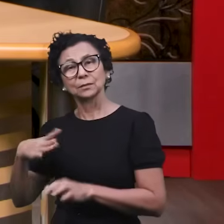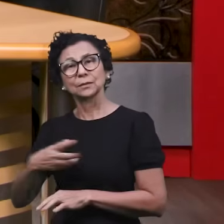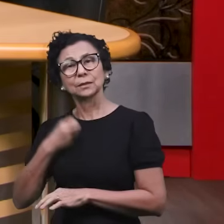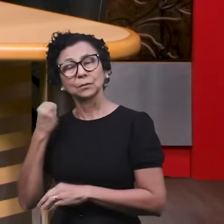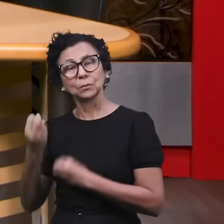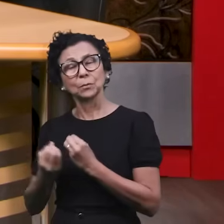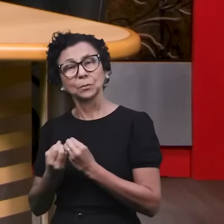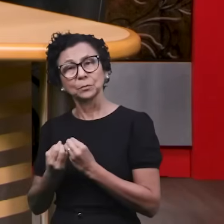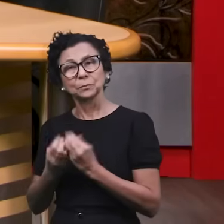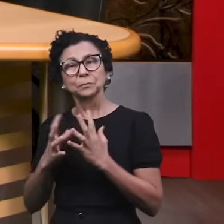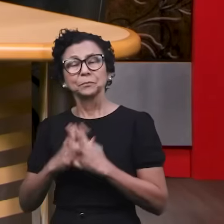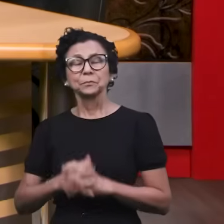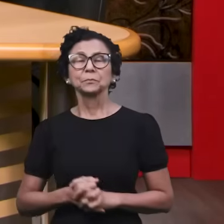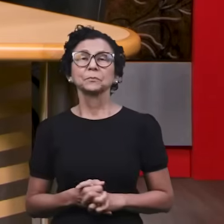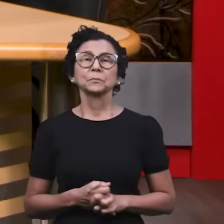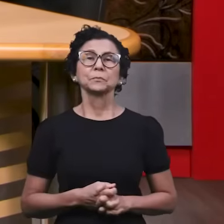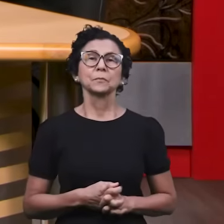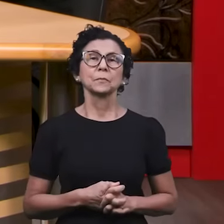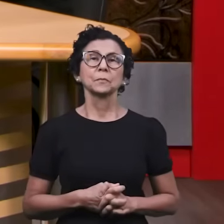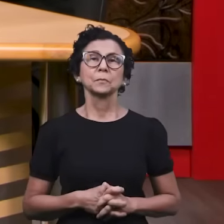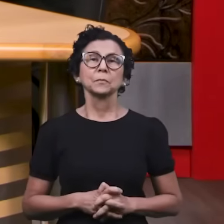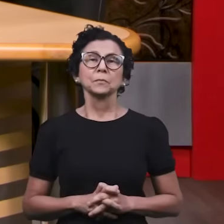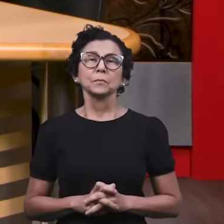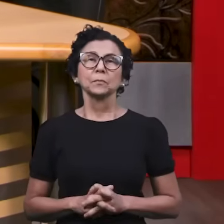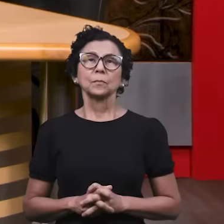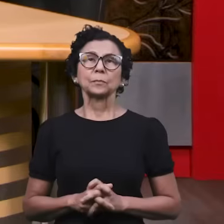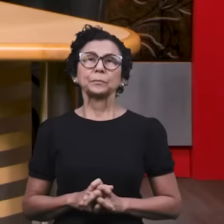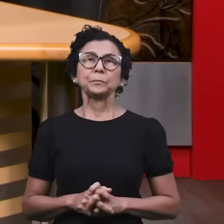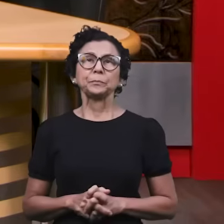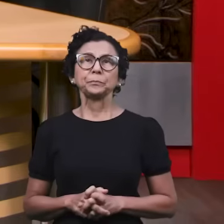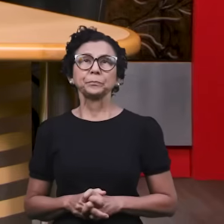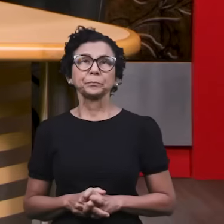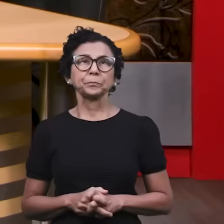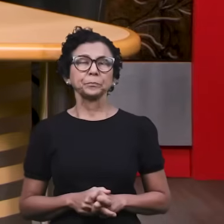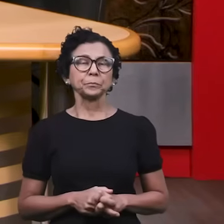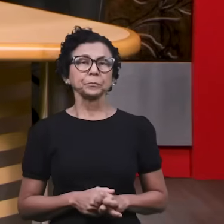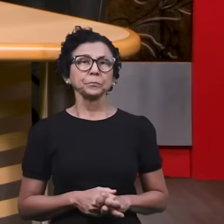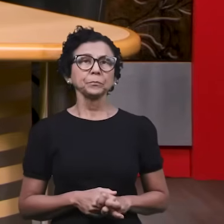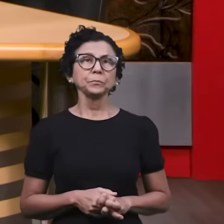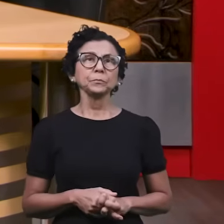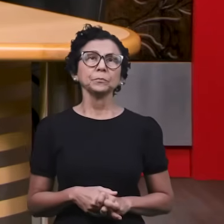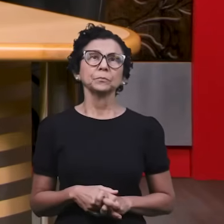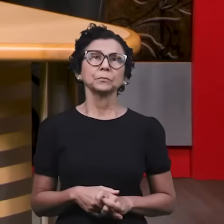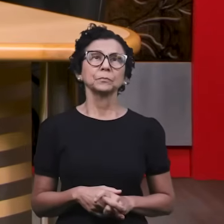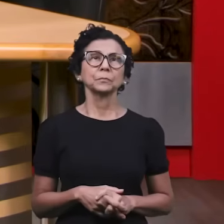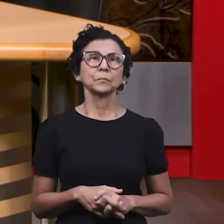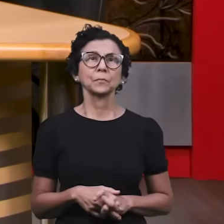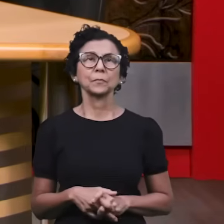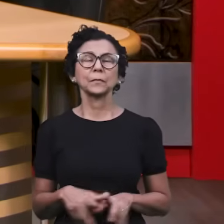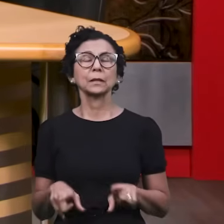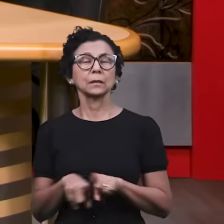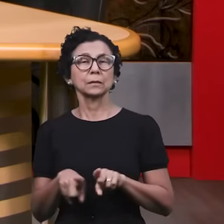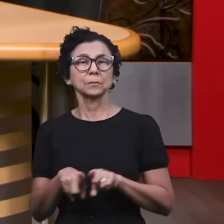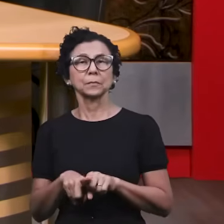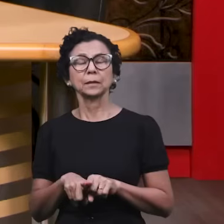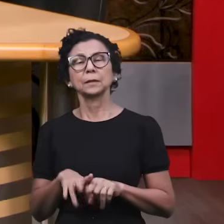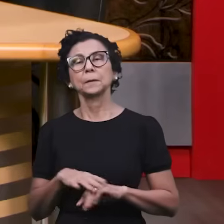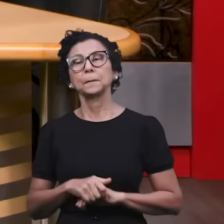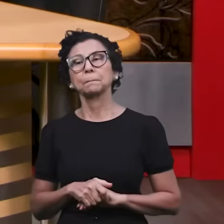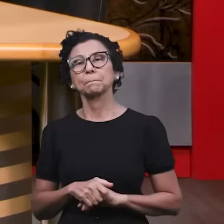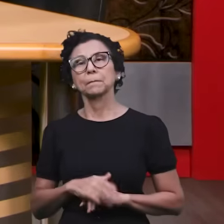nisso. E isso, Francisco, às vezes nós falamos dentro da igreja,